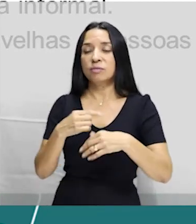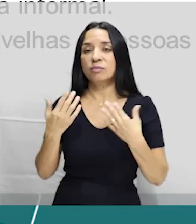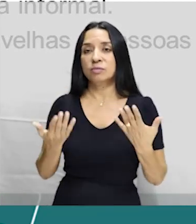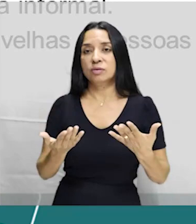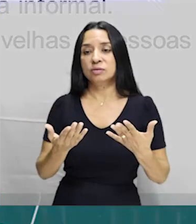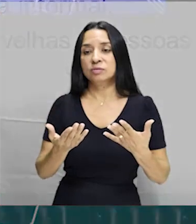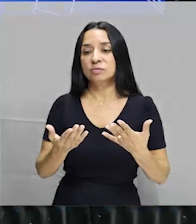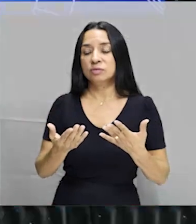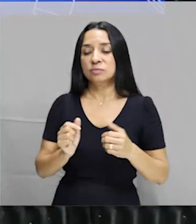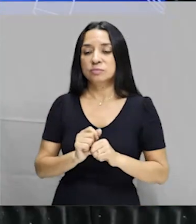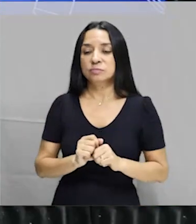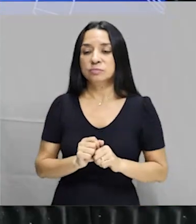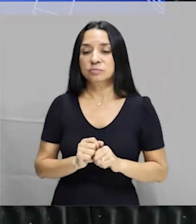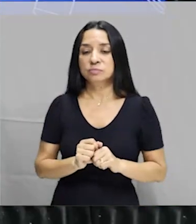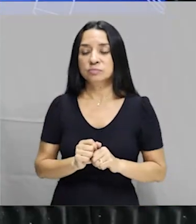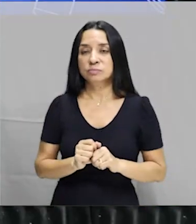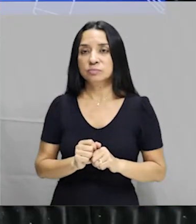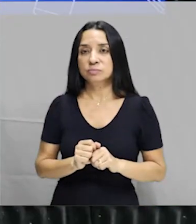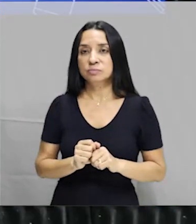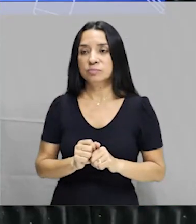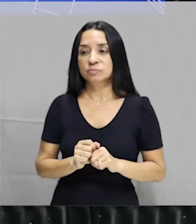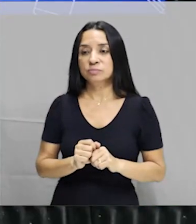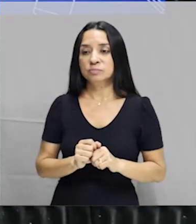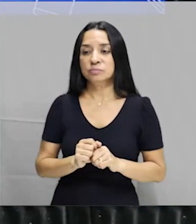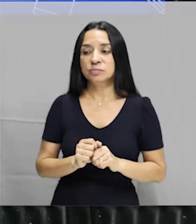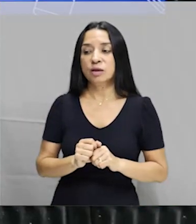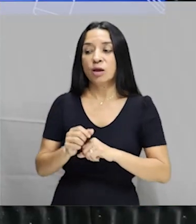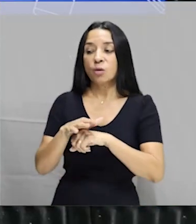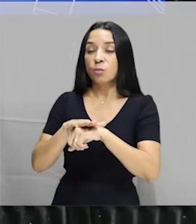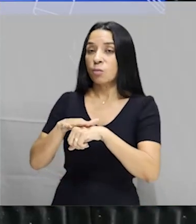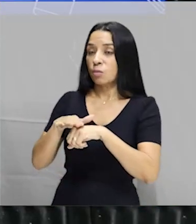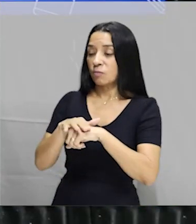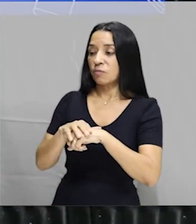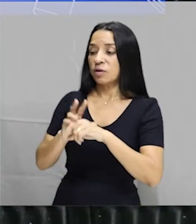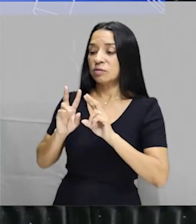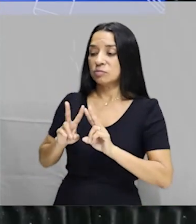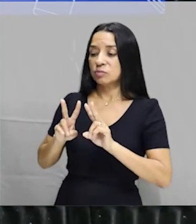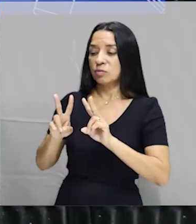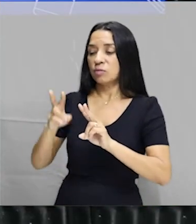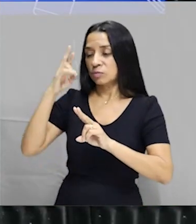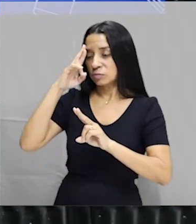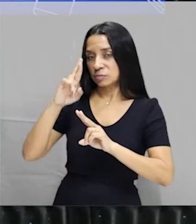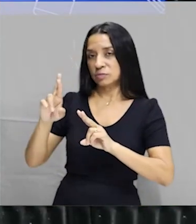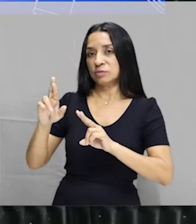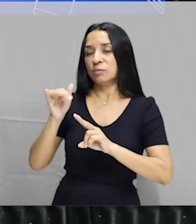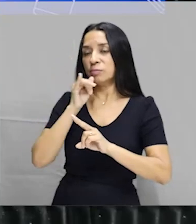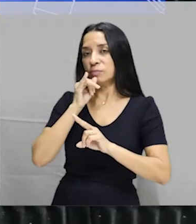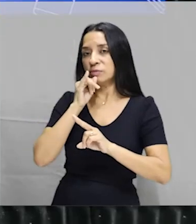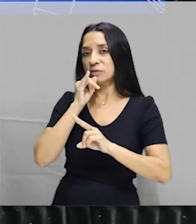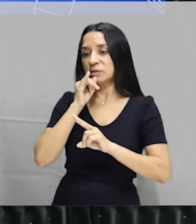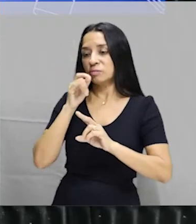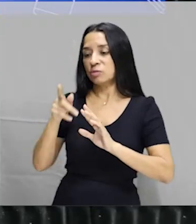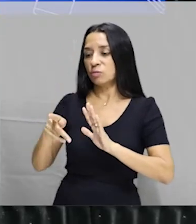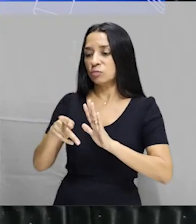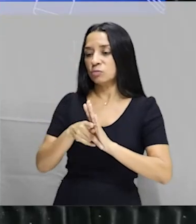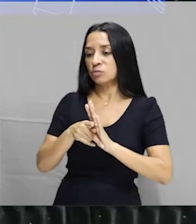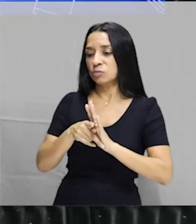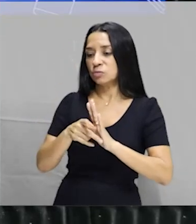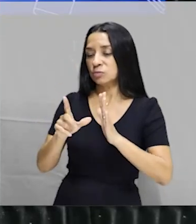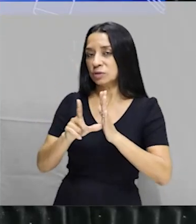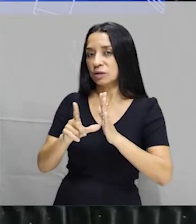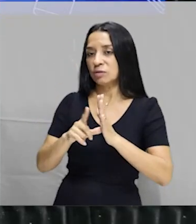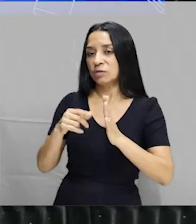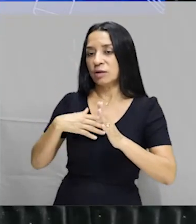me dirijo a uma autoridade. Essa autoridade pode ser o dono da mercearia da minha rua, né,